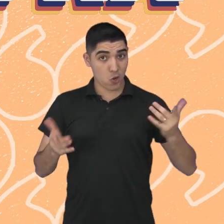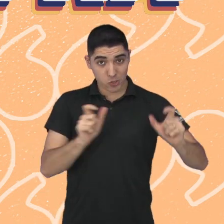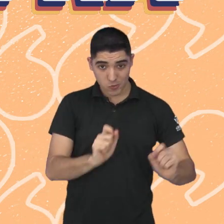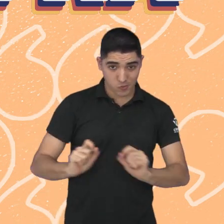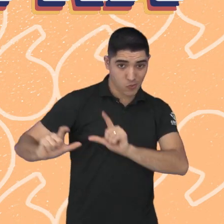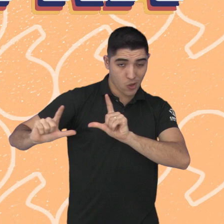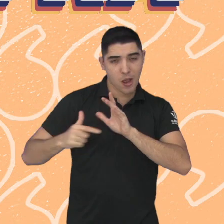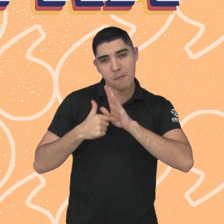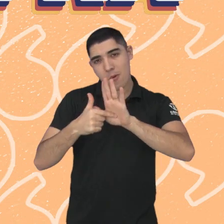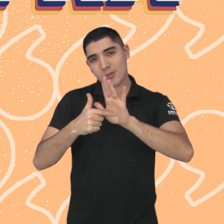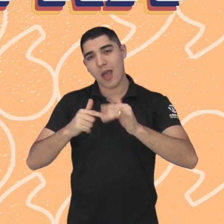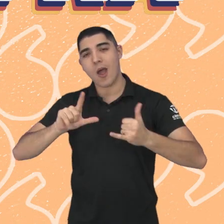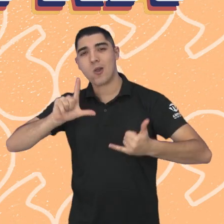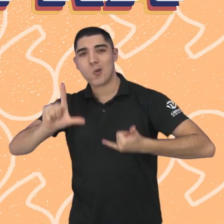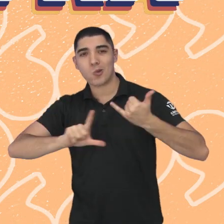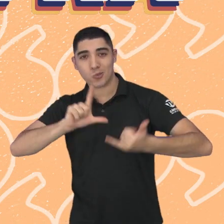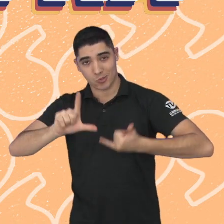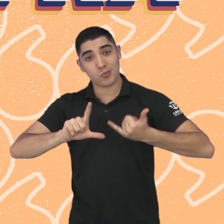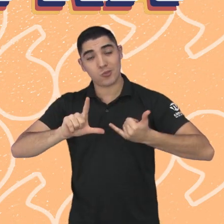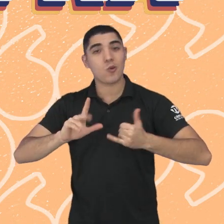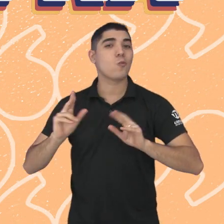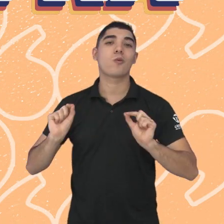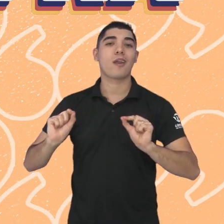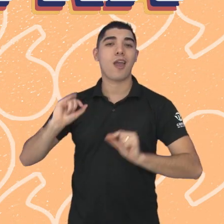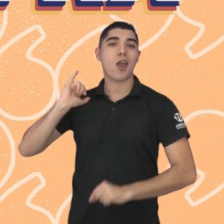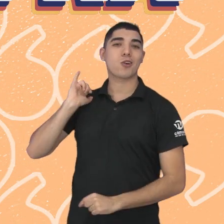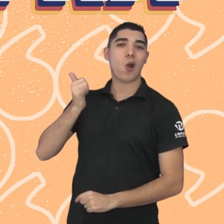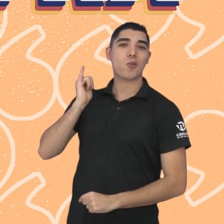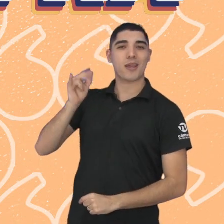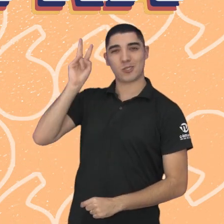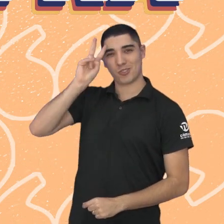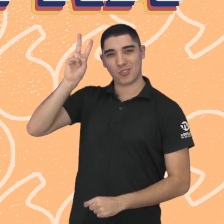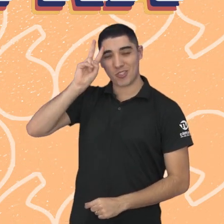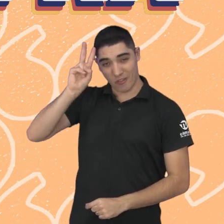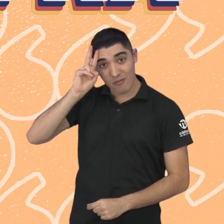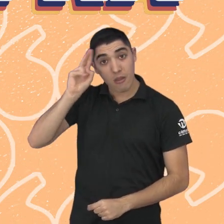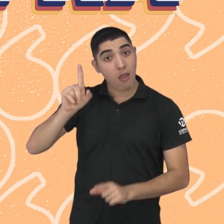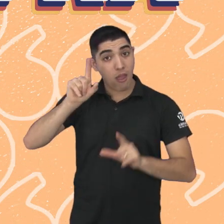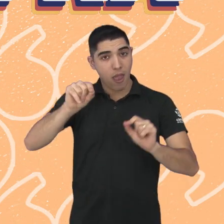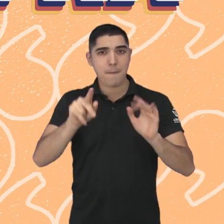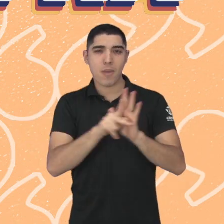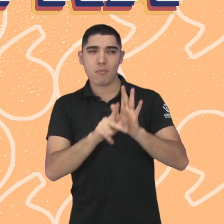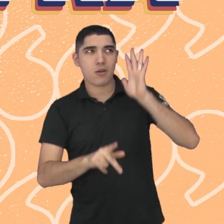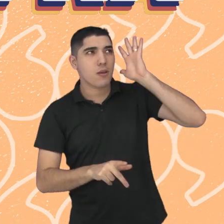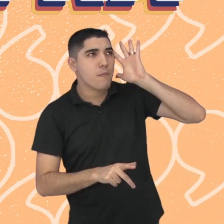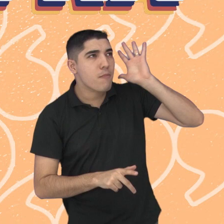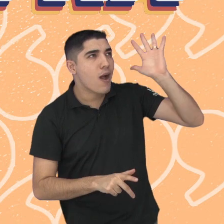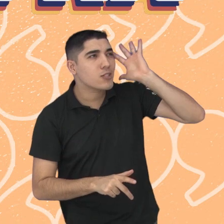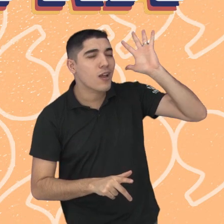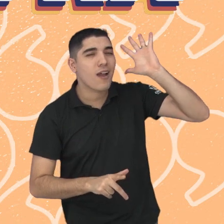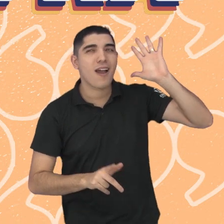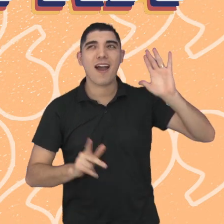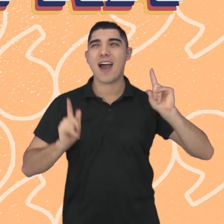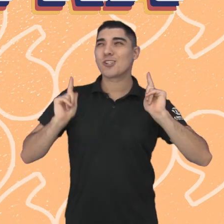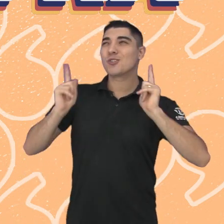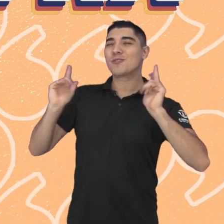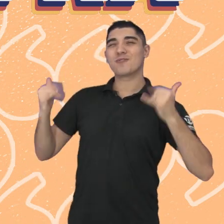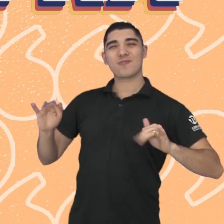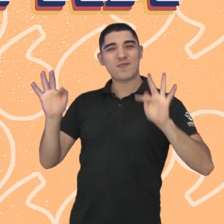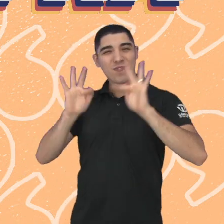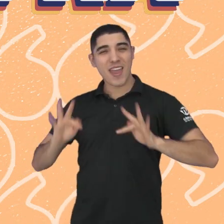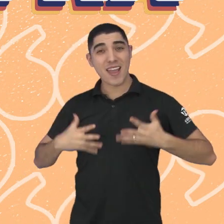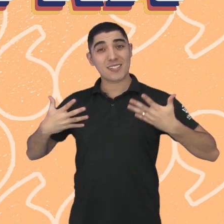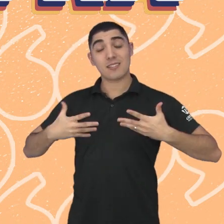hoje vai abordar o lúdico através da contação de histórias, uma proposta entre imaginar, divertir